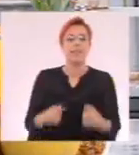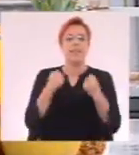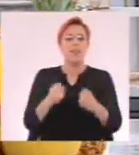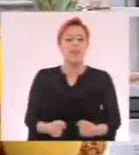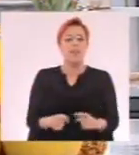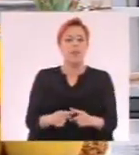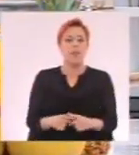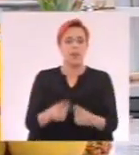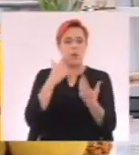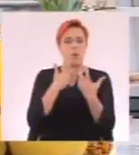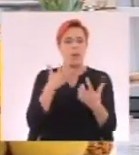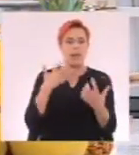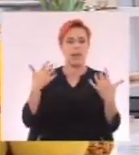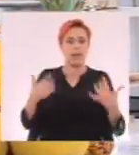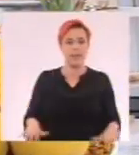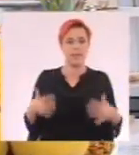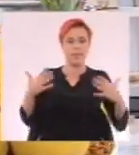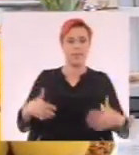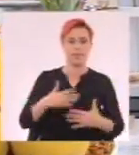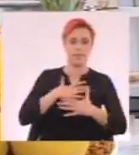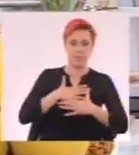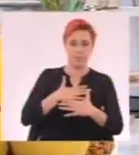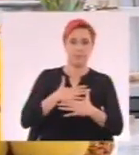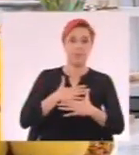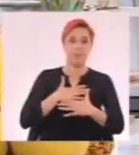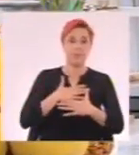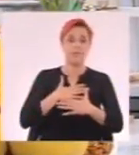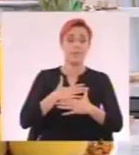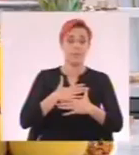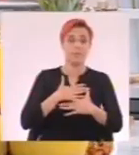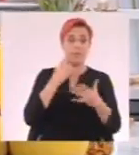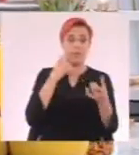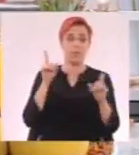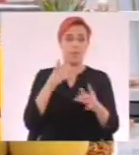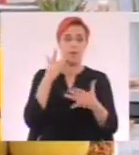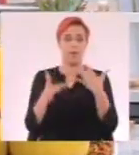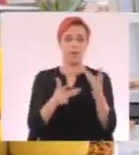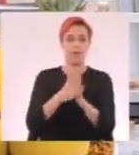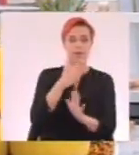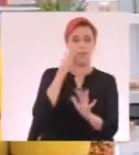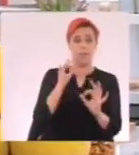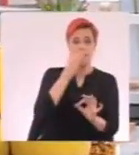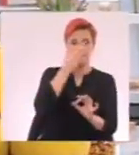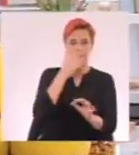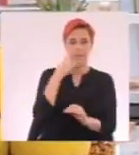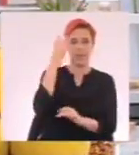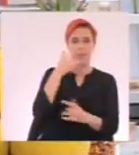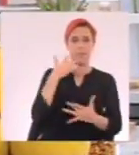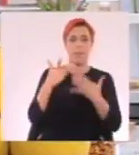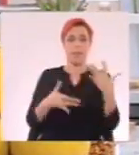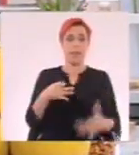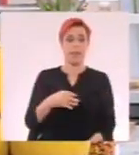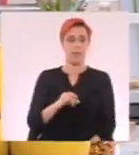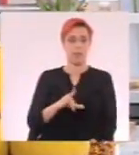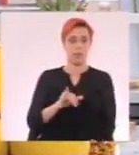forte foi o impacto que nós tivemos. Ai, que foi tão lindo. Fomos ao teatro. Voltámos ao teatro, foi tão giro. Divertimos-nos tanto. O Teatro Politeama,